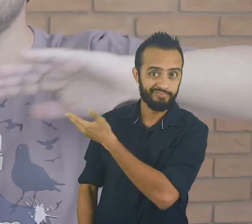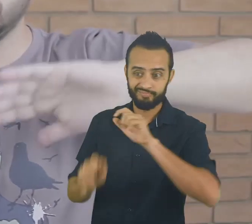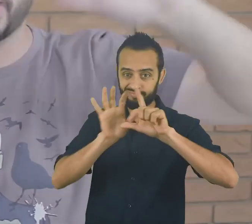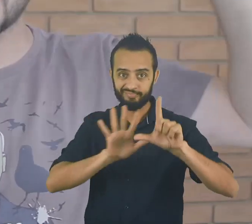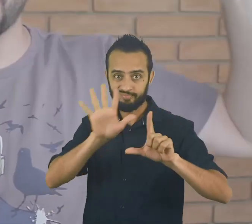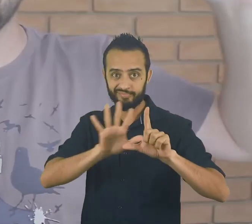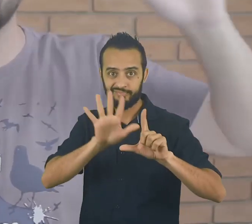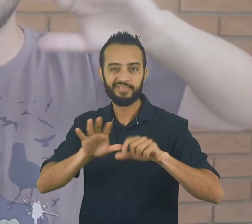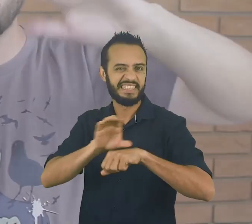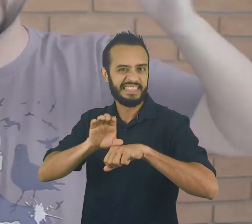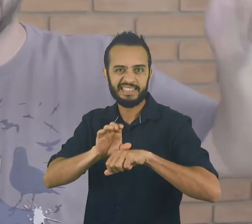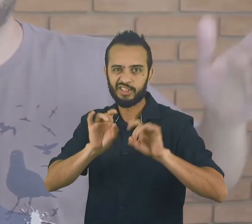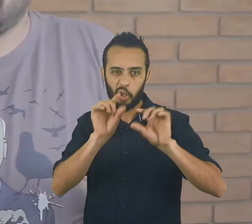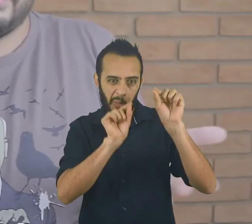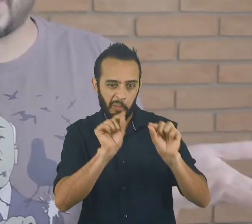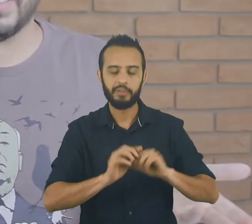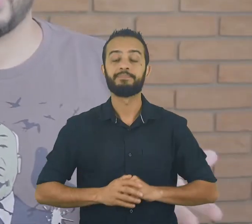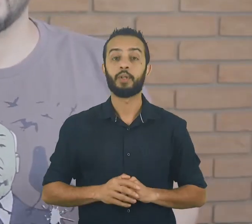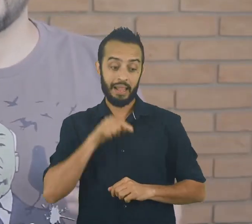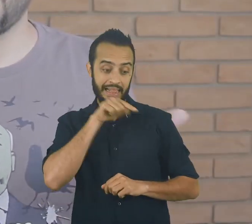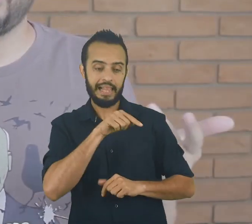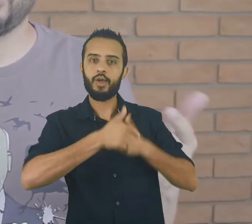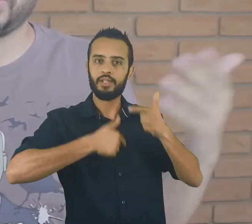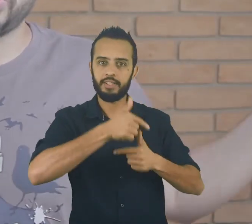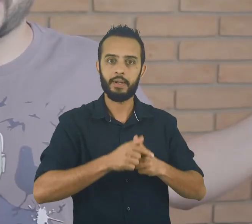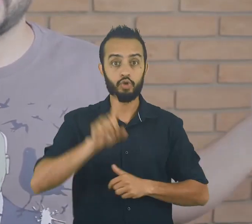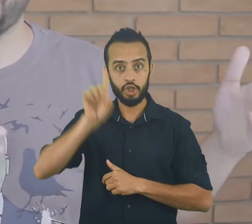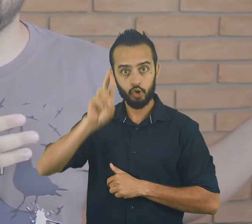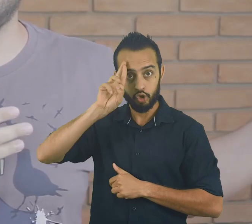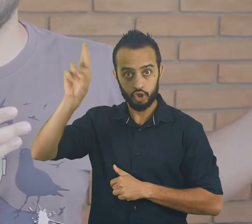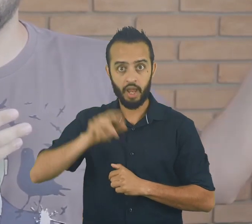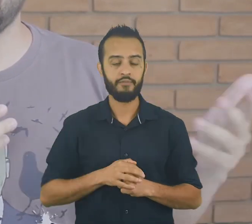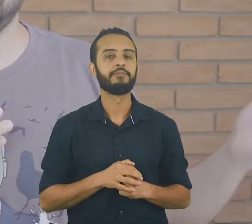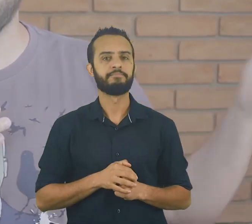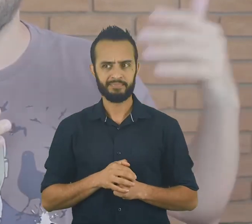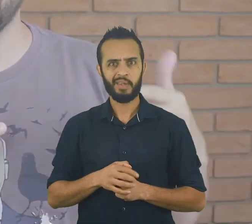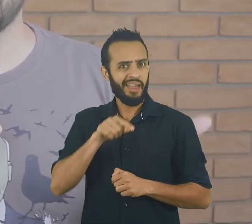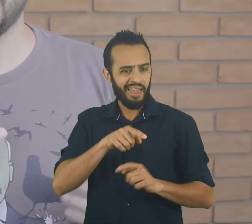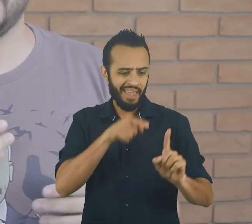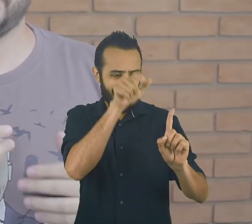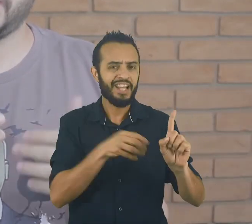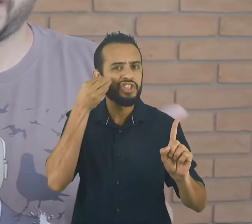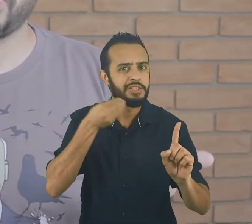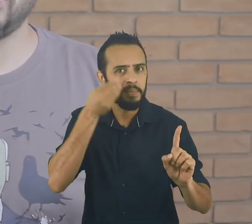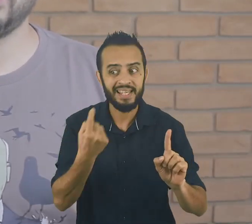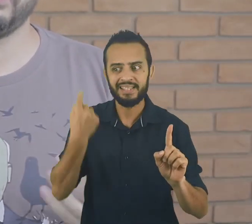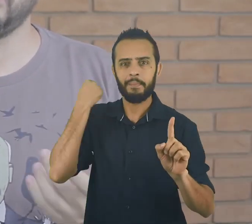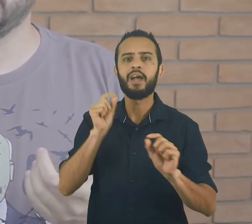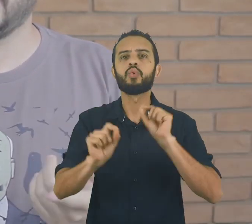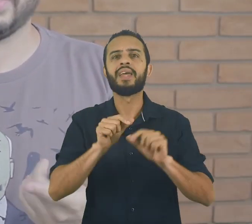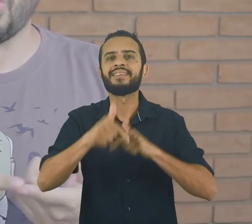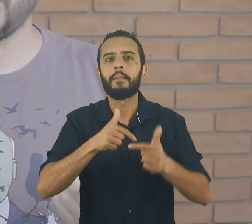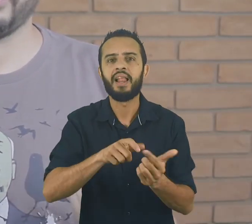mato e página com fundo cinza e um monte de GIF. Naquela agência, o diretor de arte vinha de um tempo onde você trabalhava